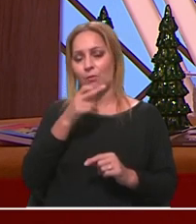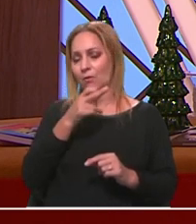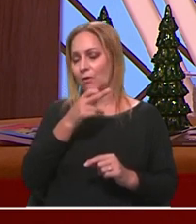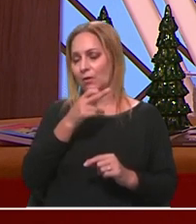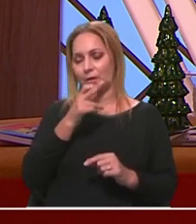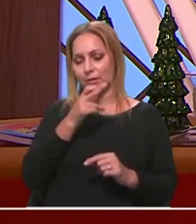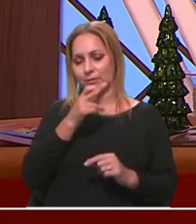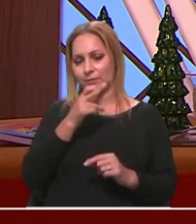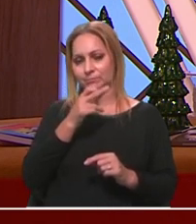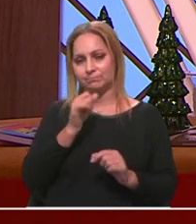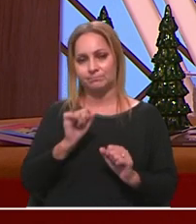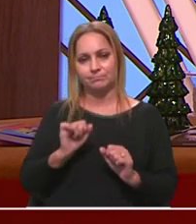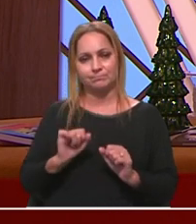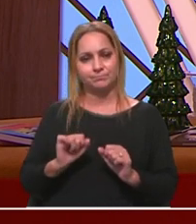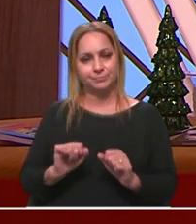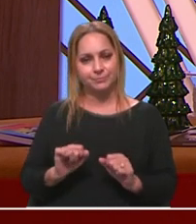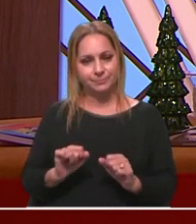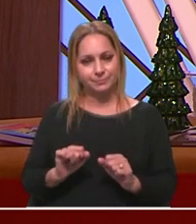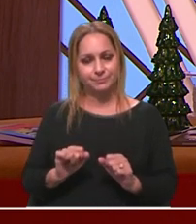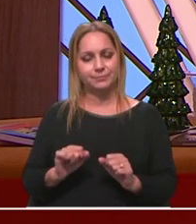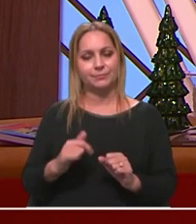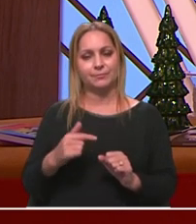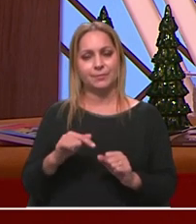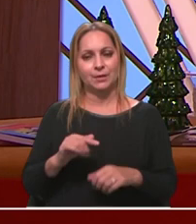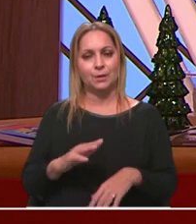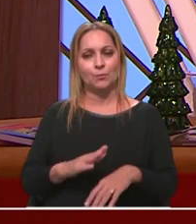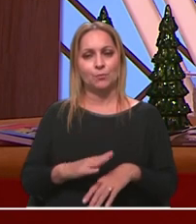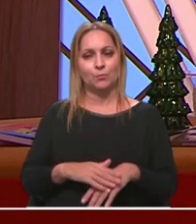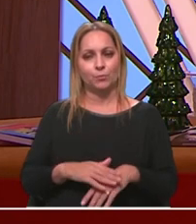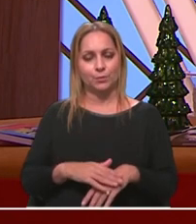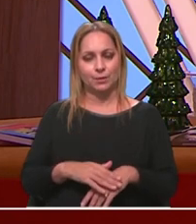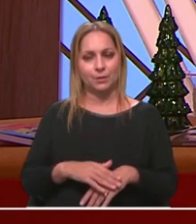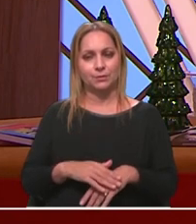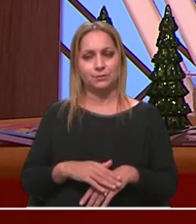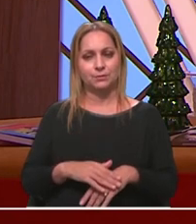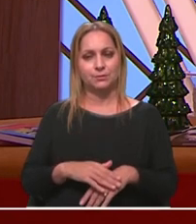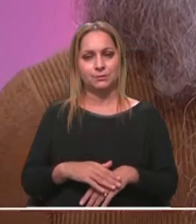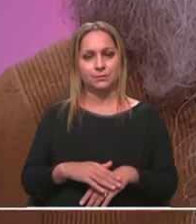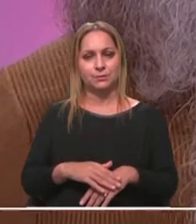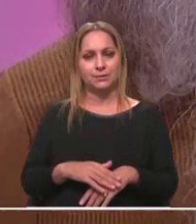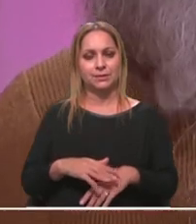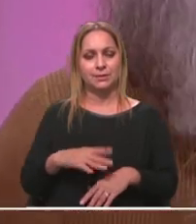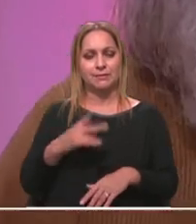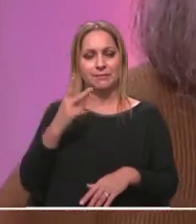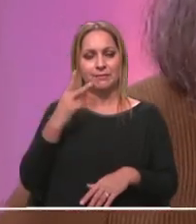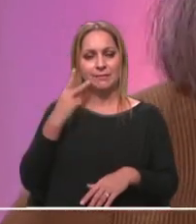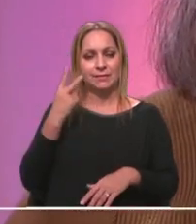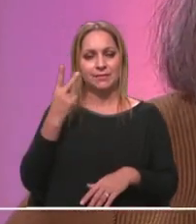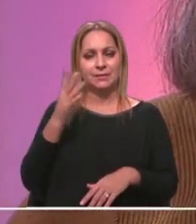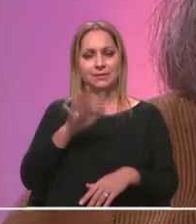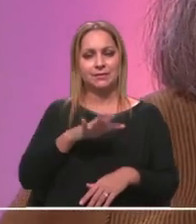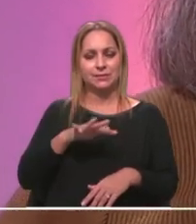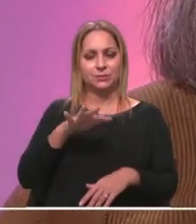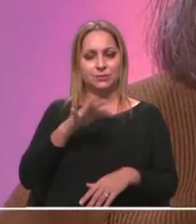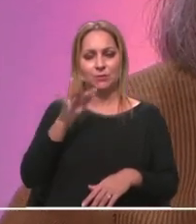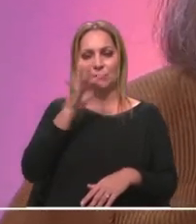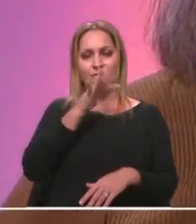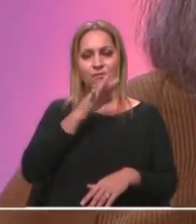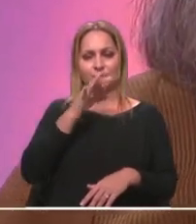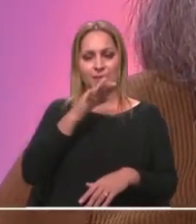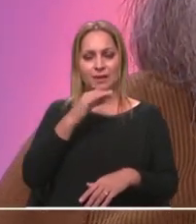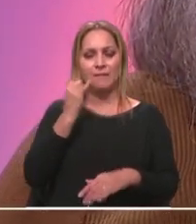detestáveis de tem a ver que tem a ver com com com com realidades familiares é isso com violência familiar